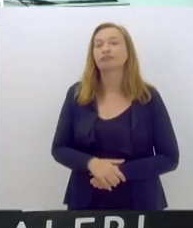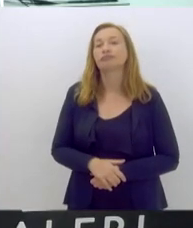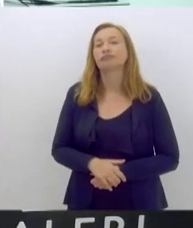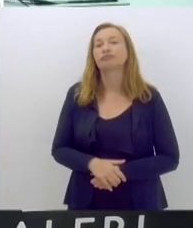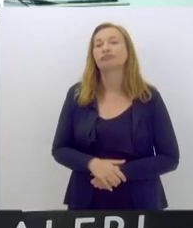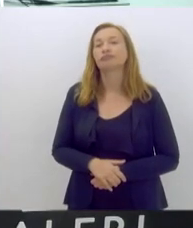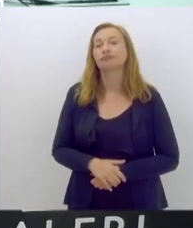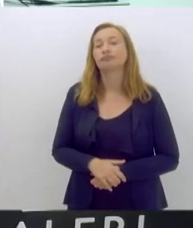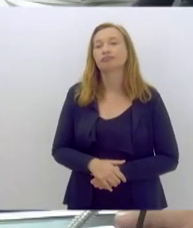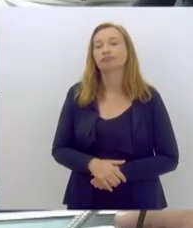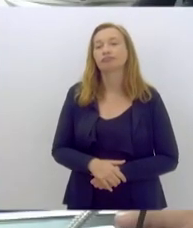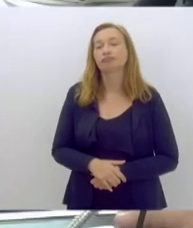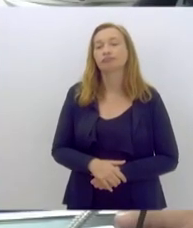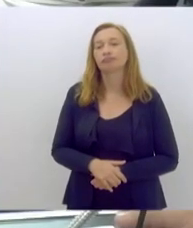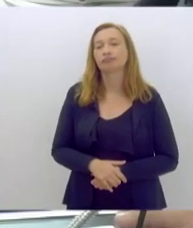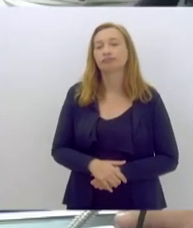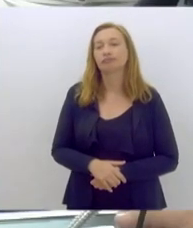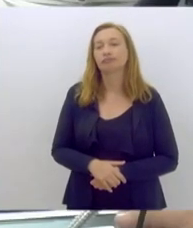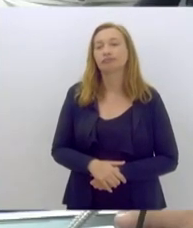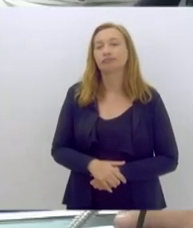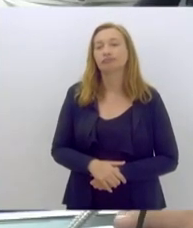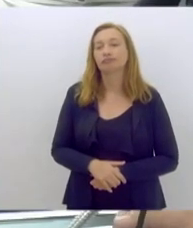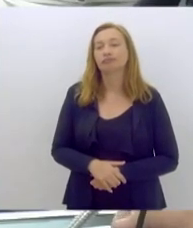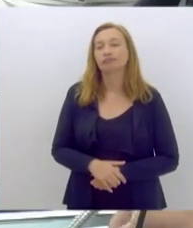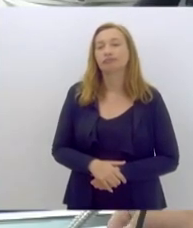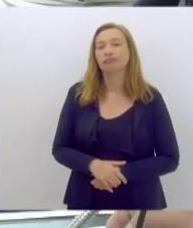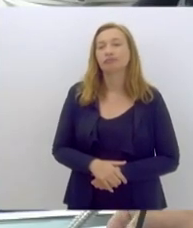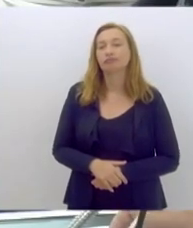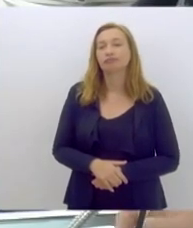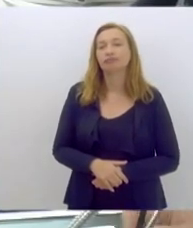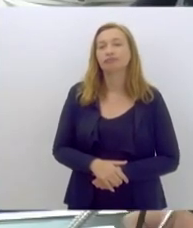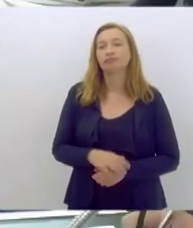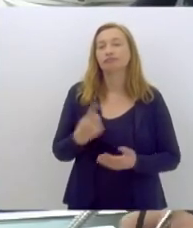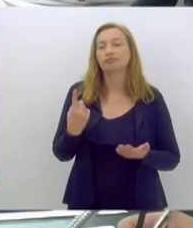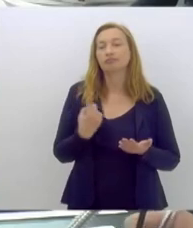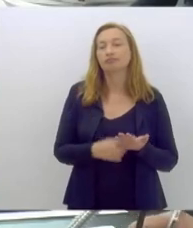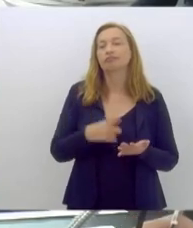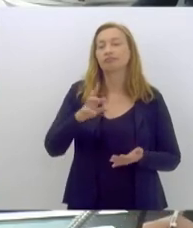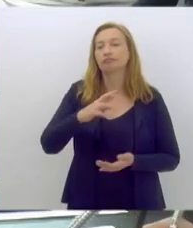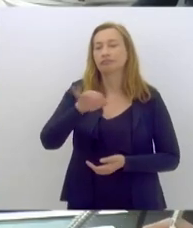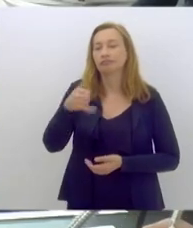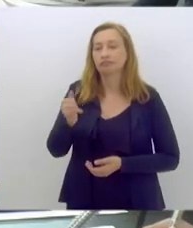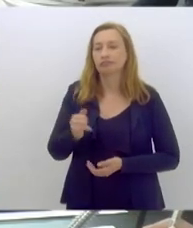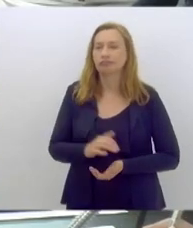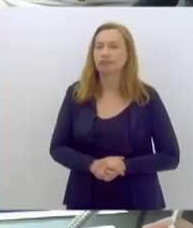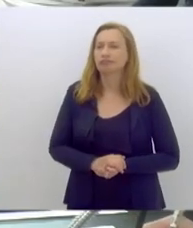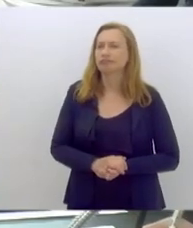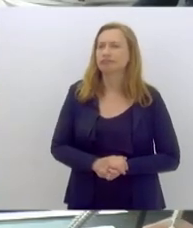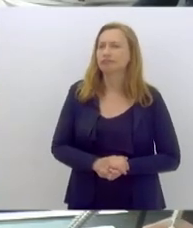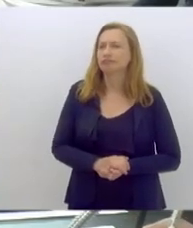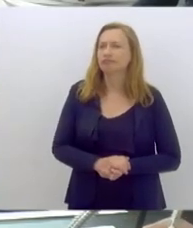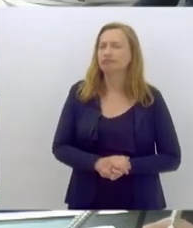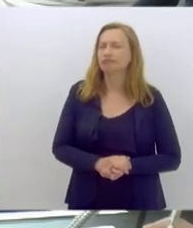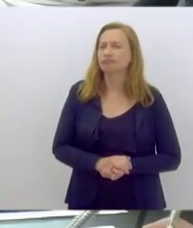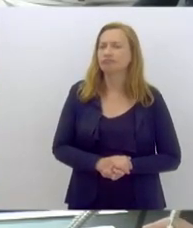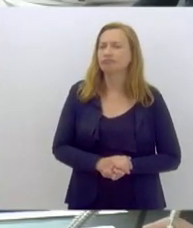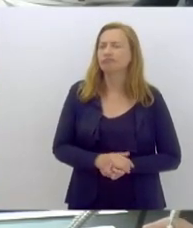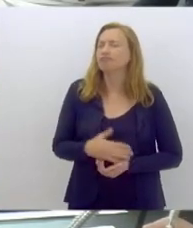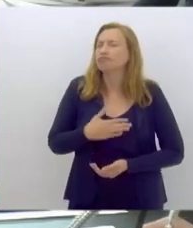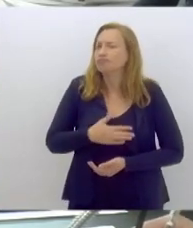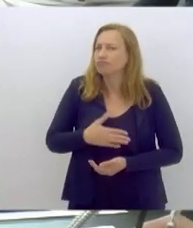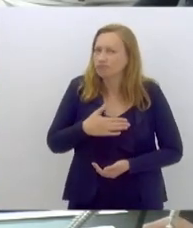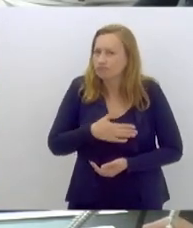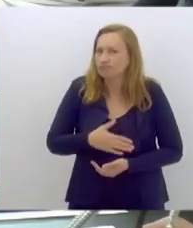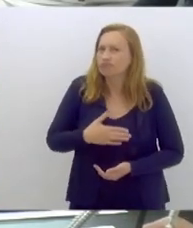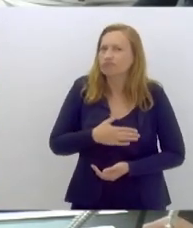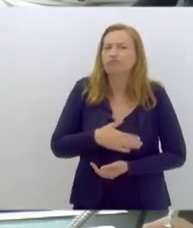a minha preocupação maior mesmo é a questão aquilo dali eu gostaria